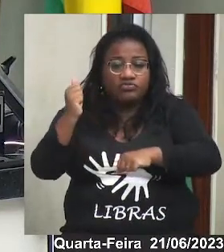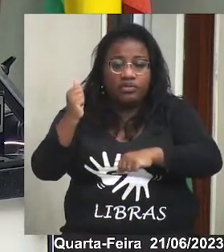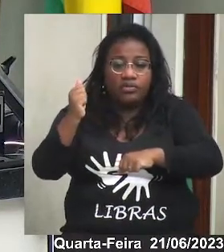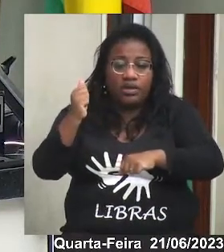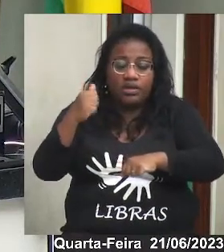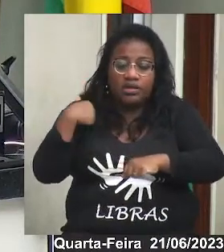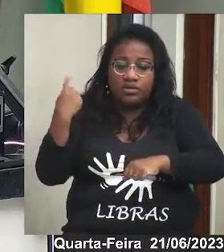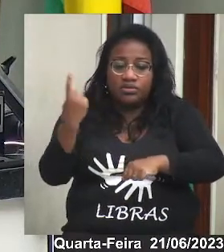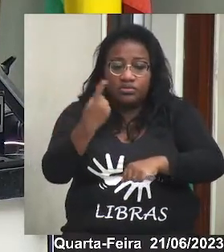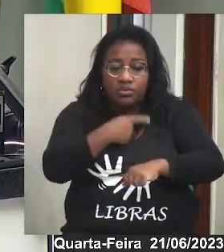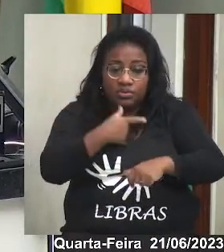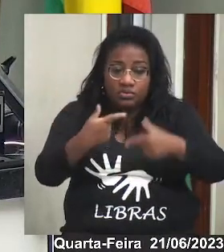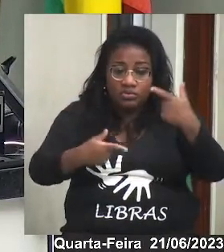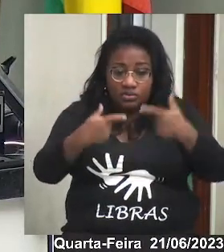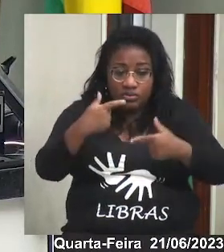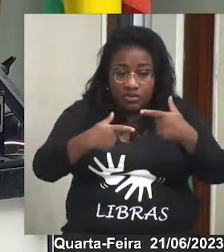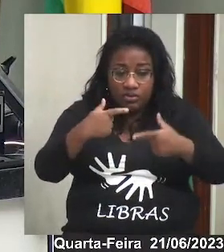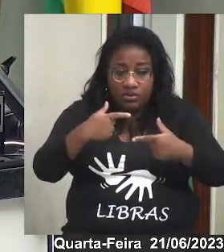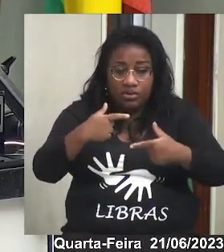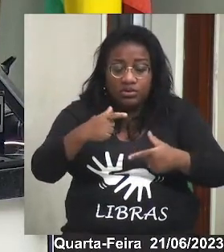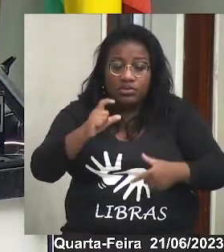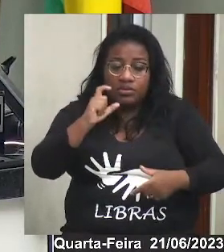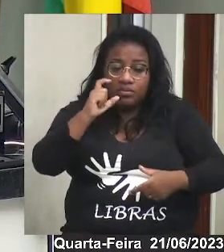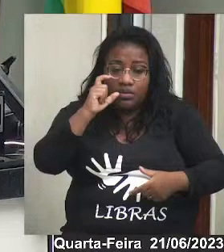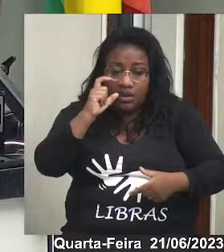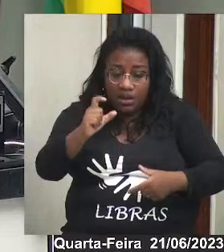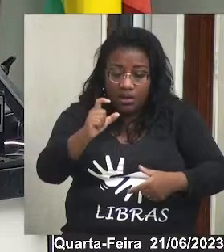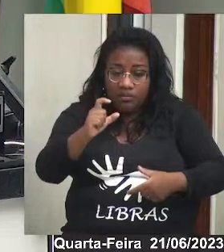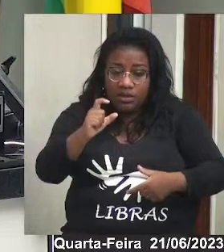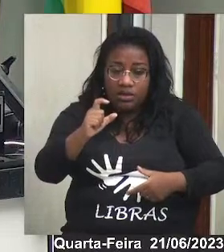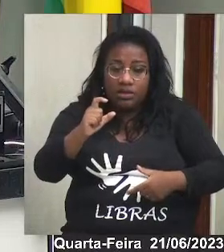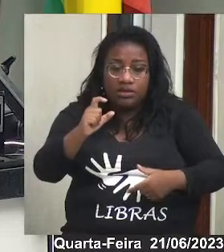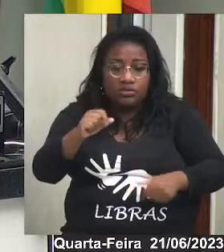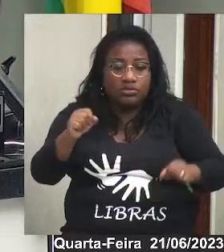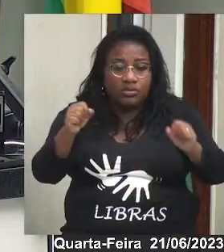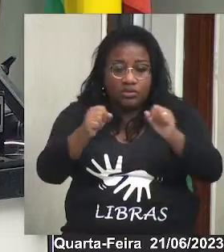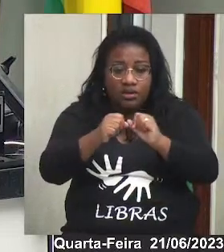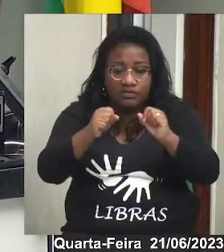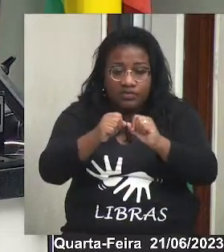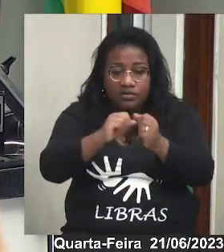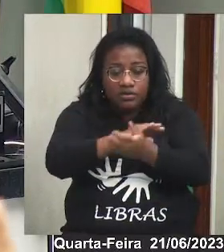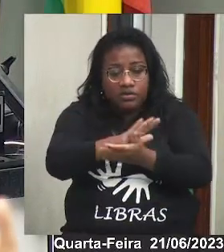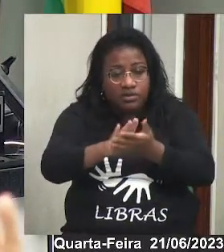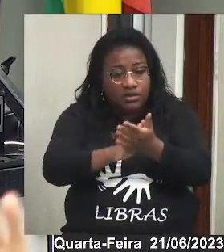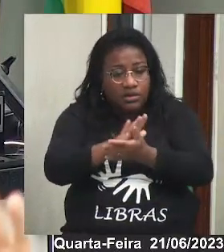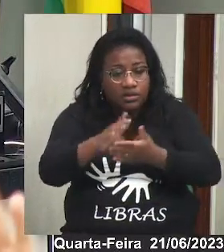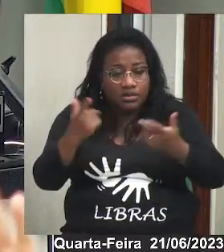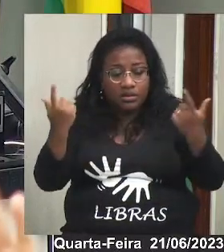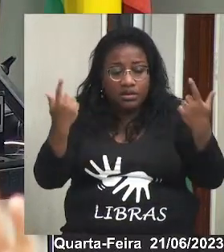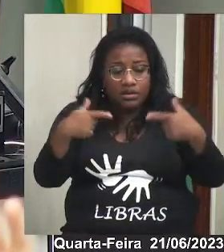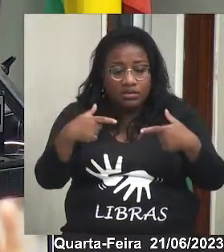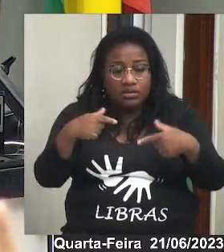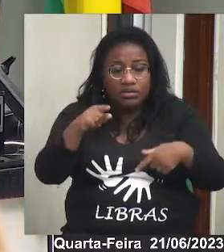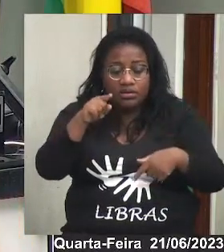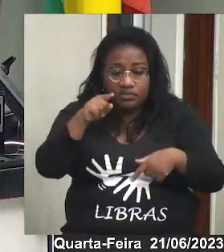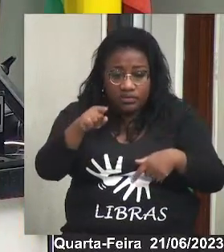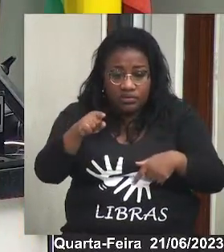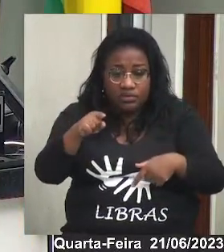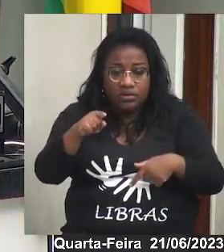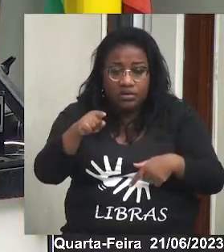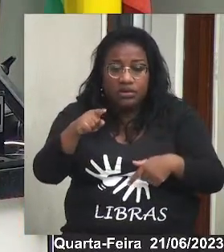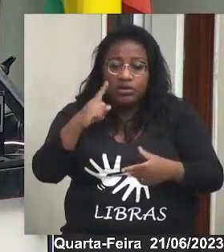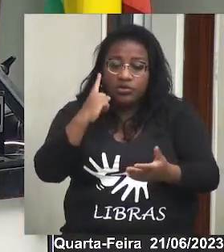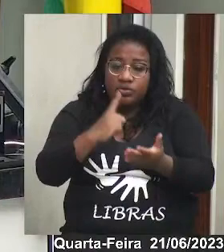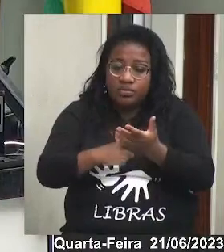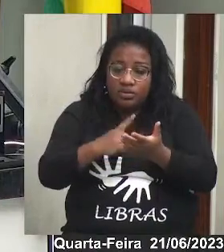essa discussão, nós vereadores aqui demos a palavra que nós não ia tomar nenhuma atitude sem que discutisse com vocês. E isso